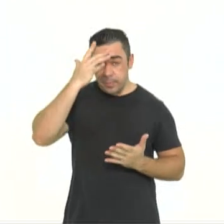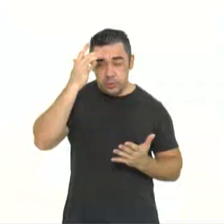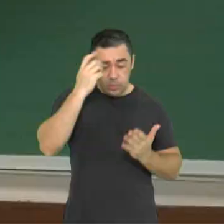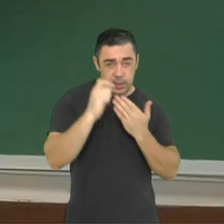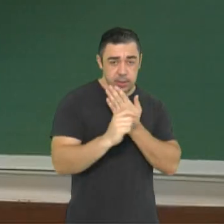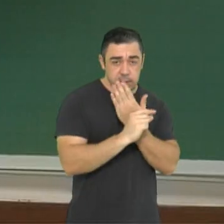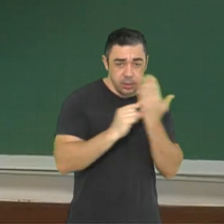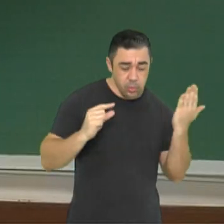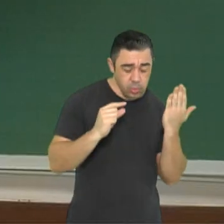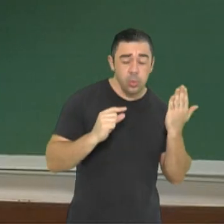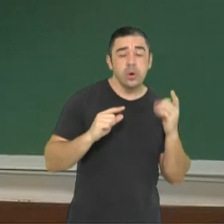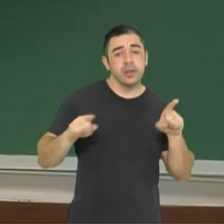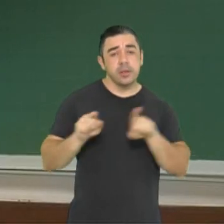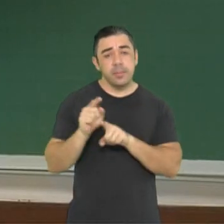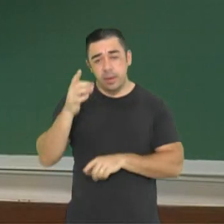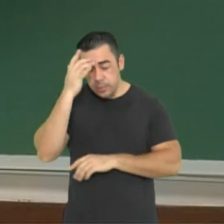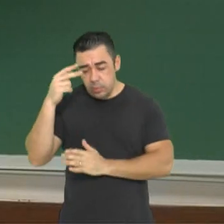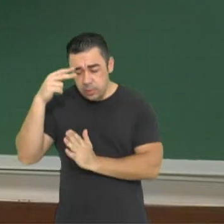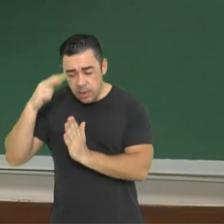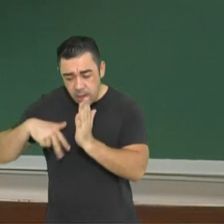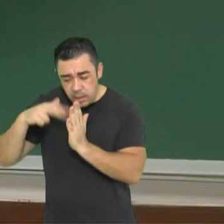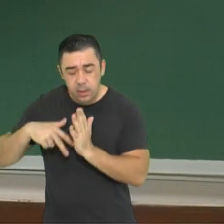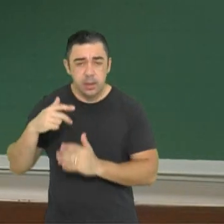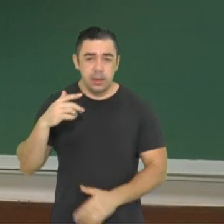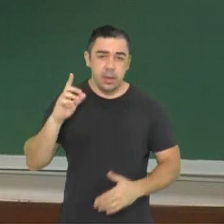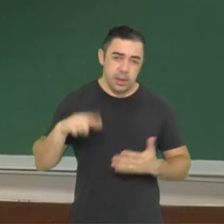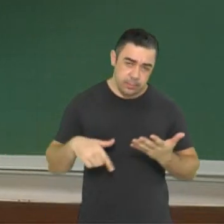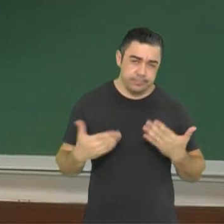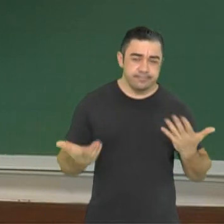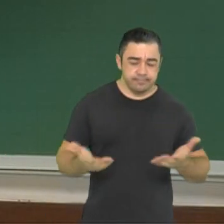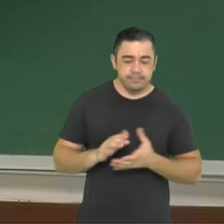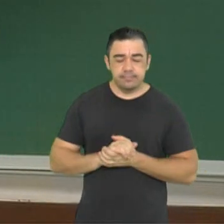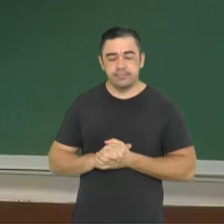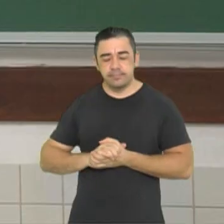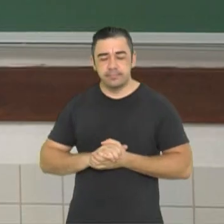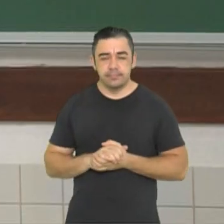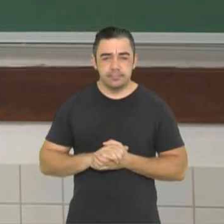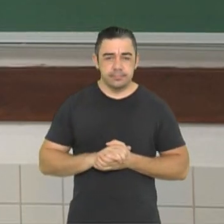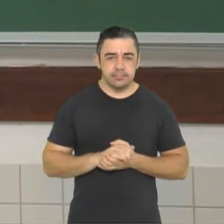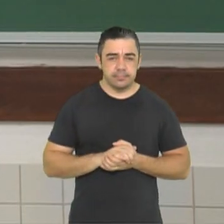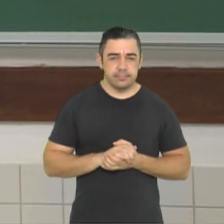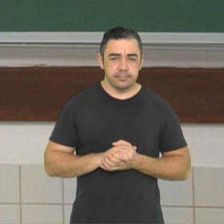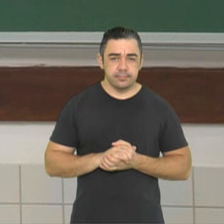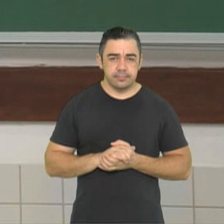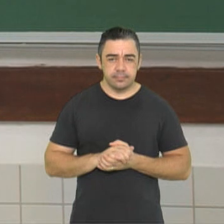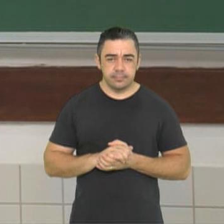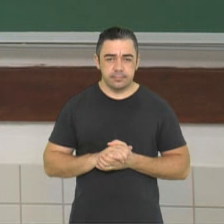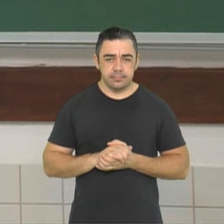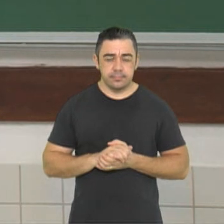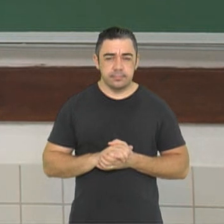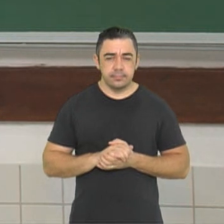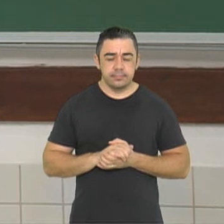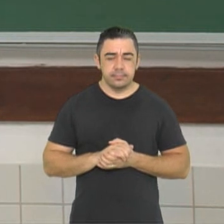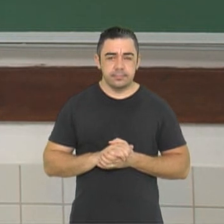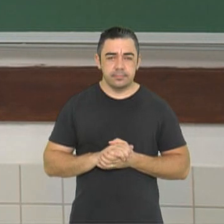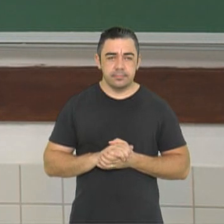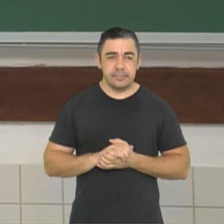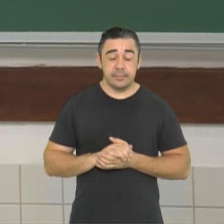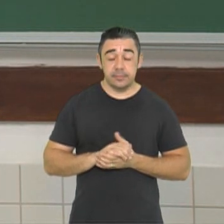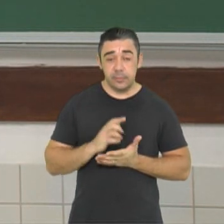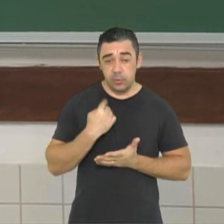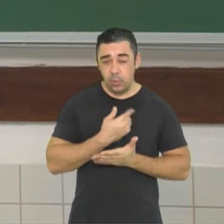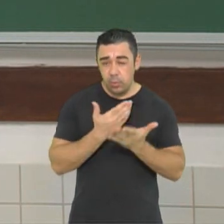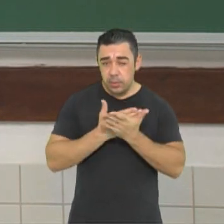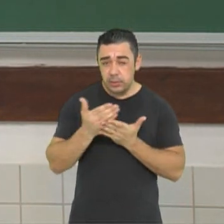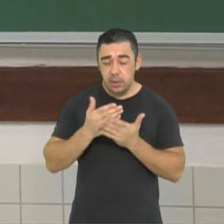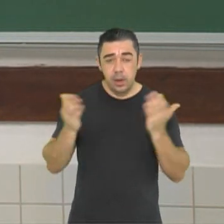e o interlocutor. O locutor, pessoa que escreve, o interlocutor, aquela pessoa que vai fazer a leitura. Para a gente